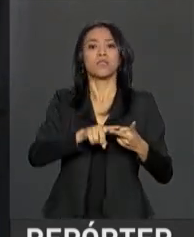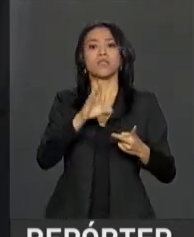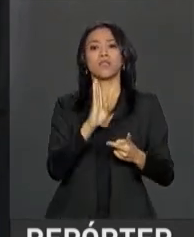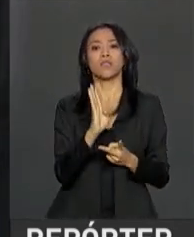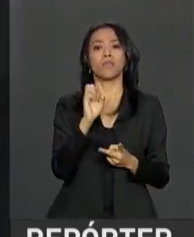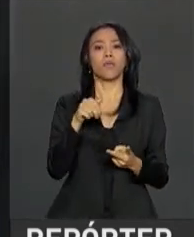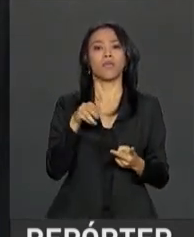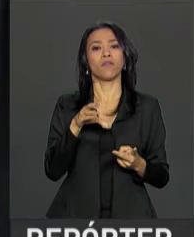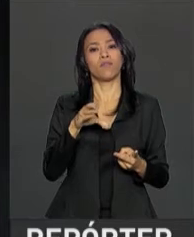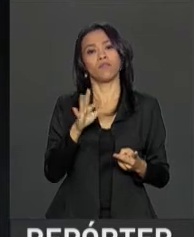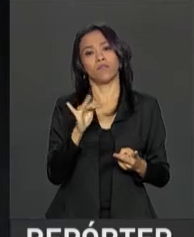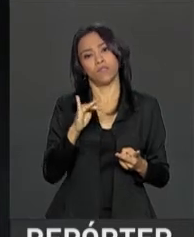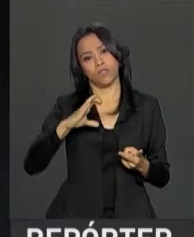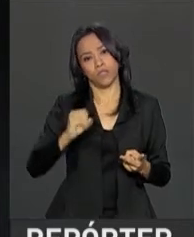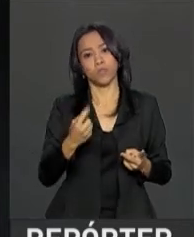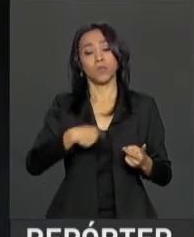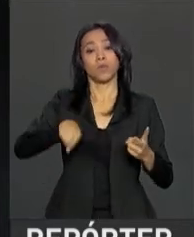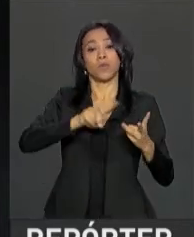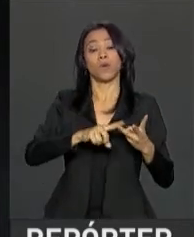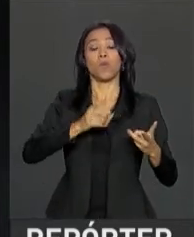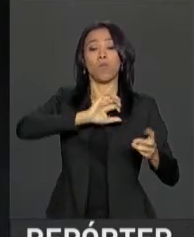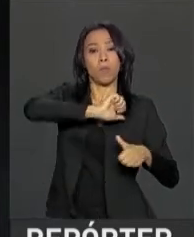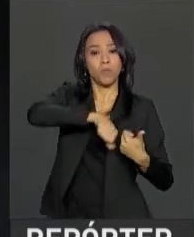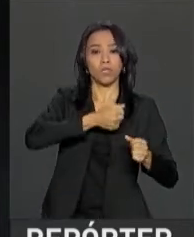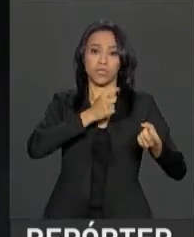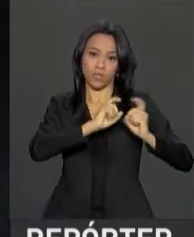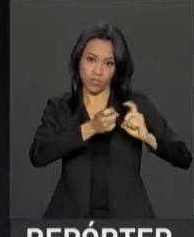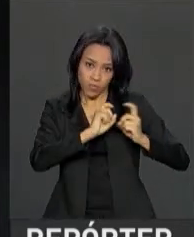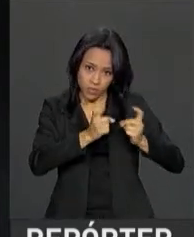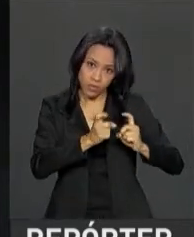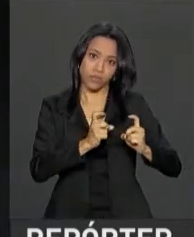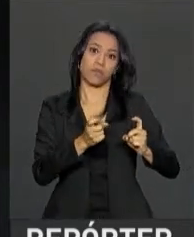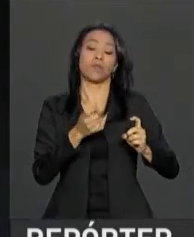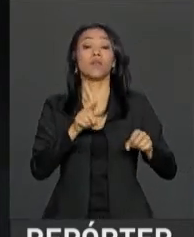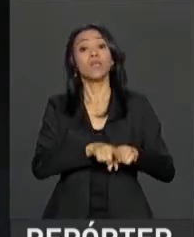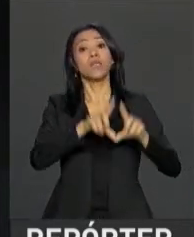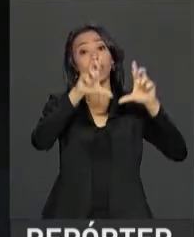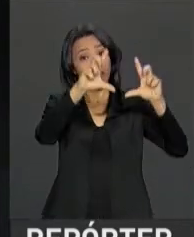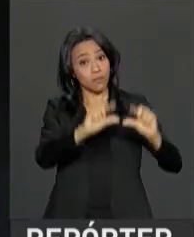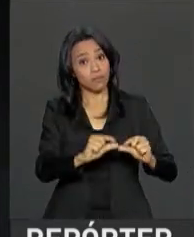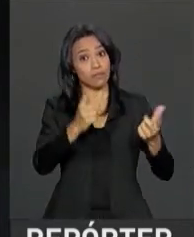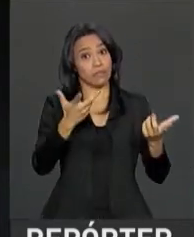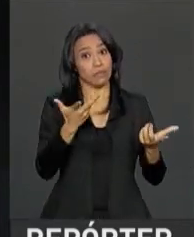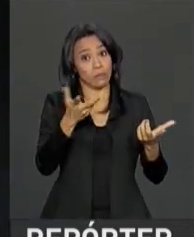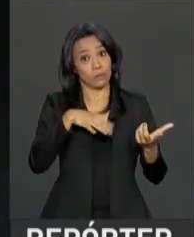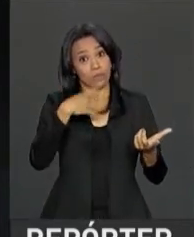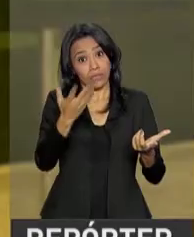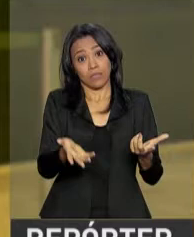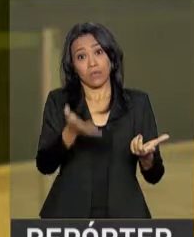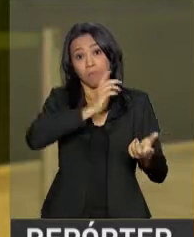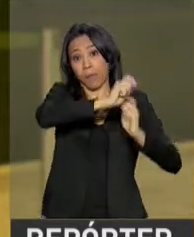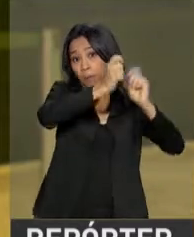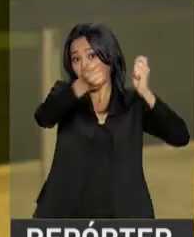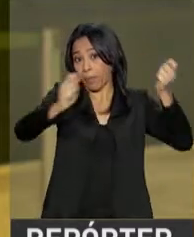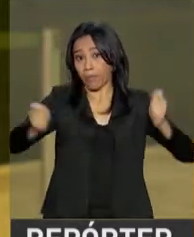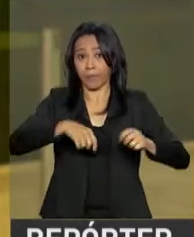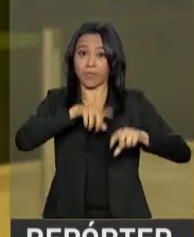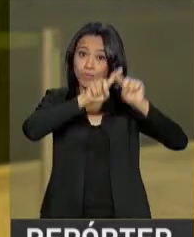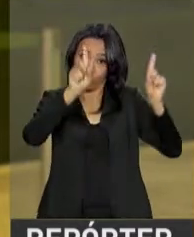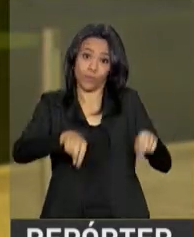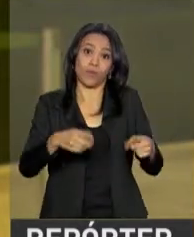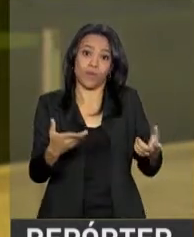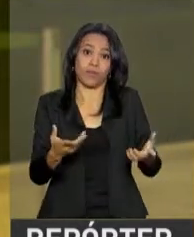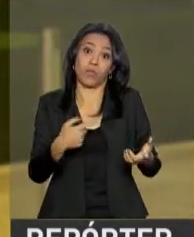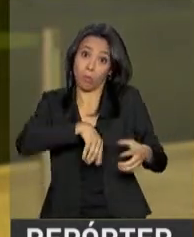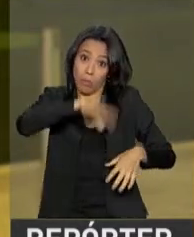de uma reforma administrativa ajustando o peso da despesa de pessoal que a nossa segunda maior despesa o ministro chefe da